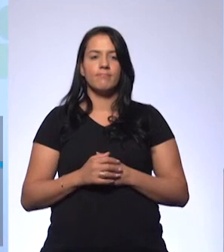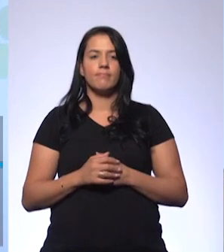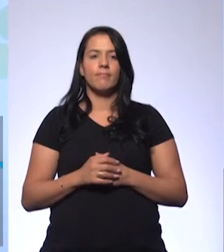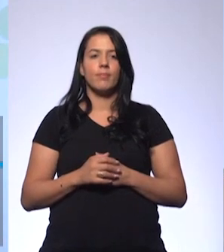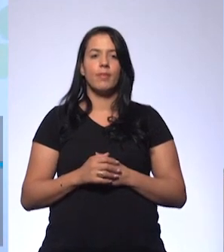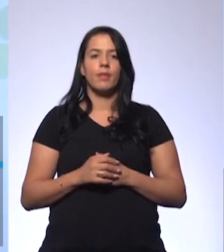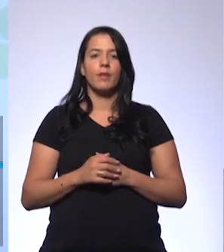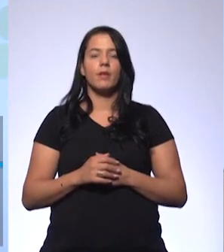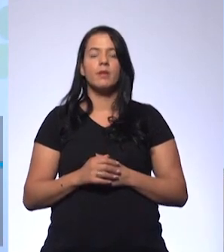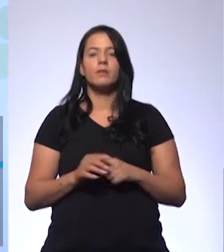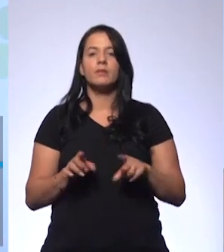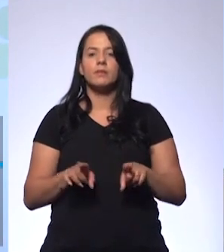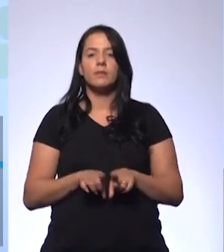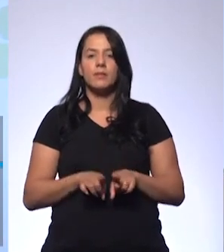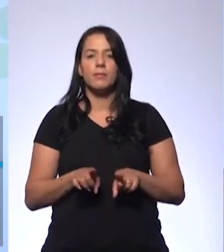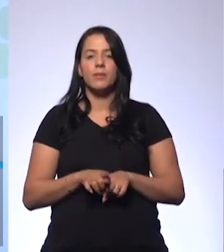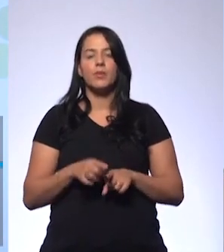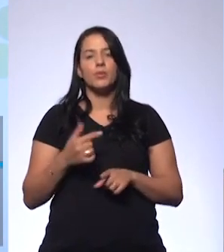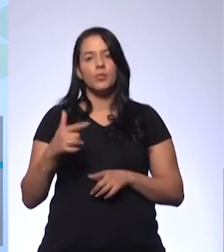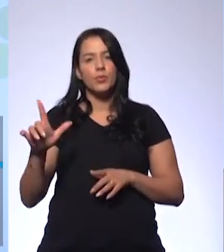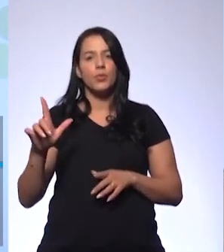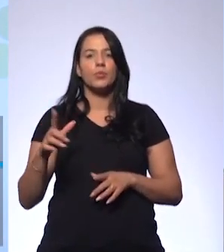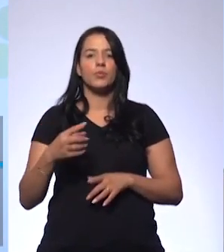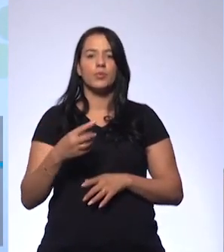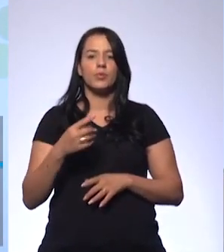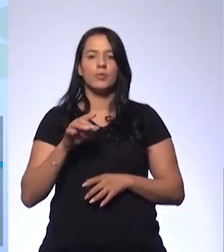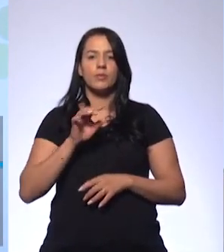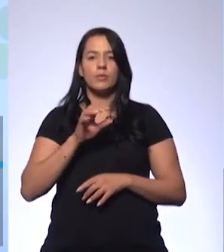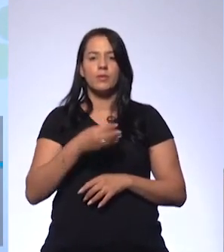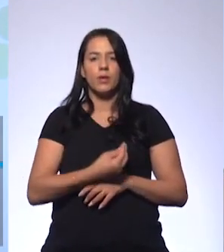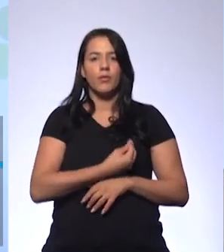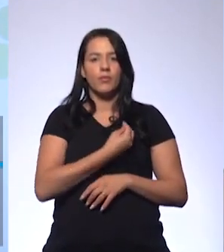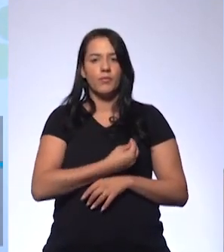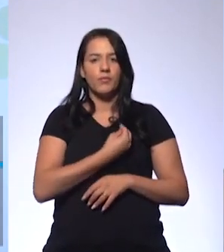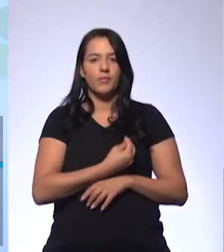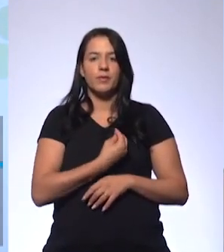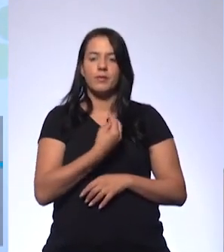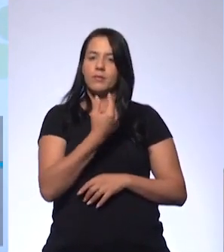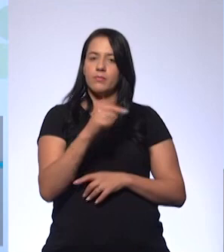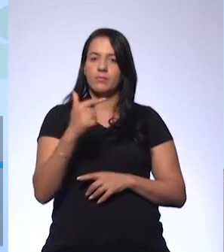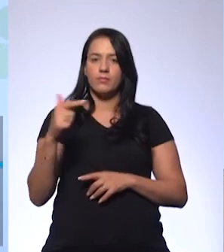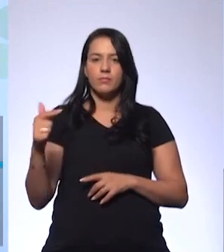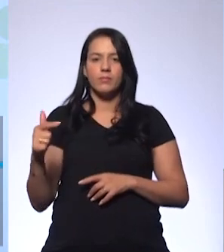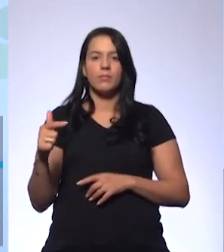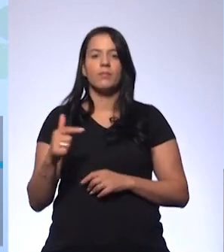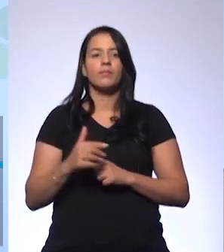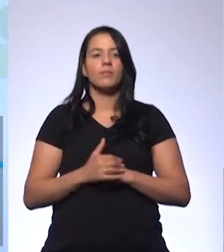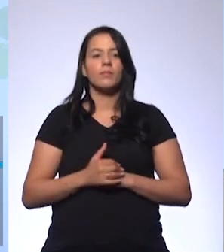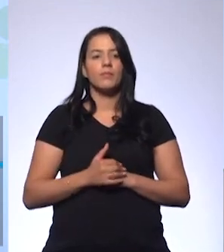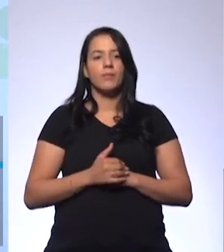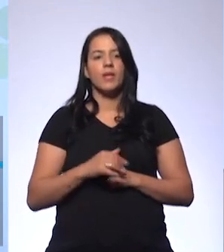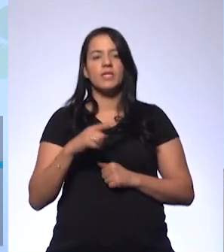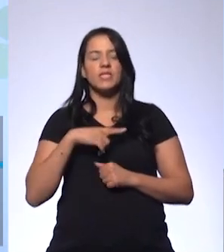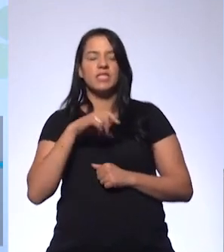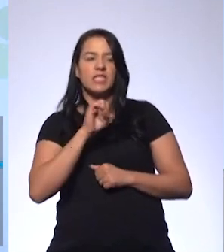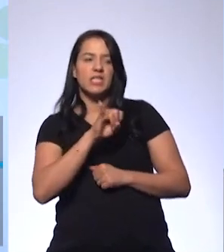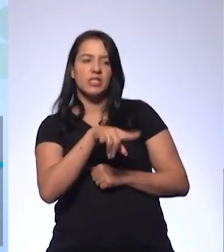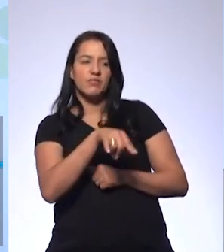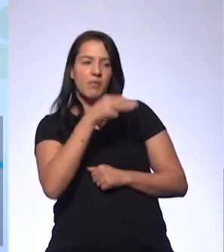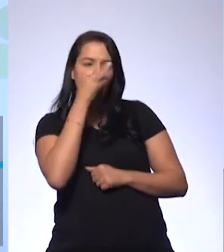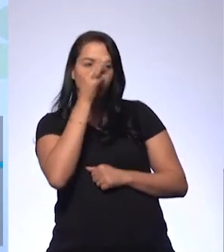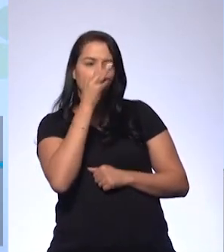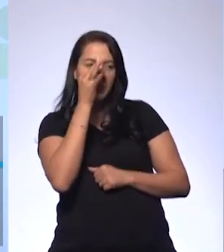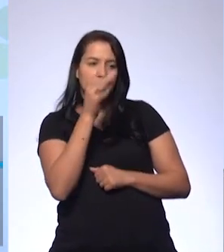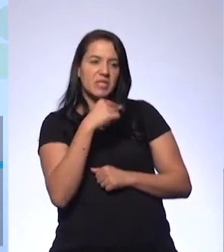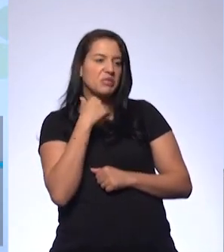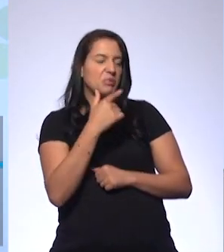dependem desses fatores abióticos, né? Então, por mais que você pense, mas se ele tiver uma plantinha ali para ele se alimentar, não